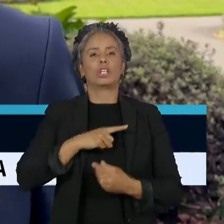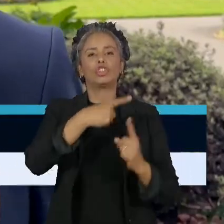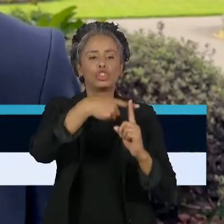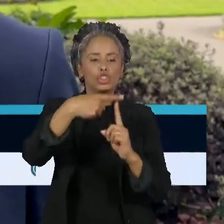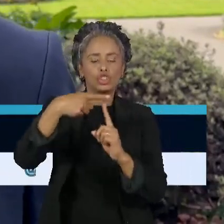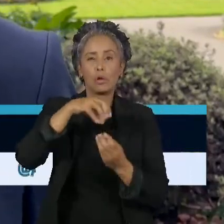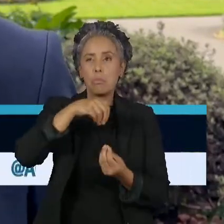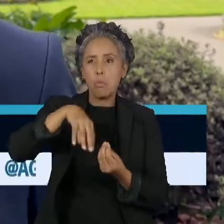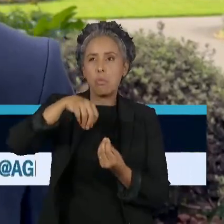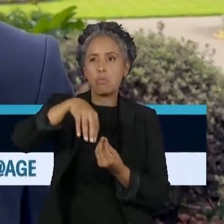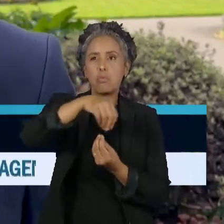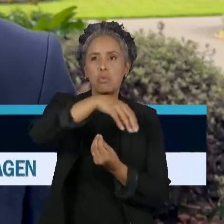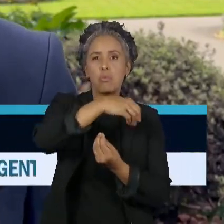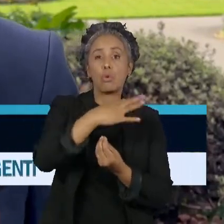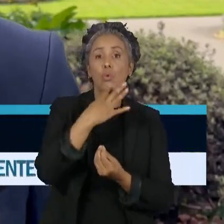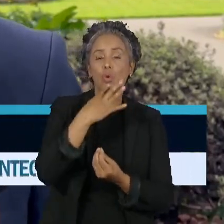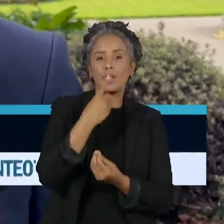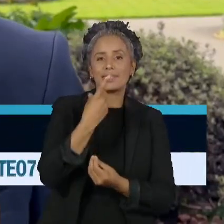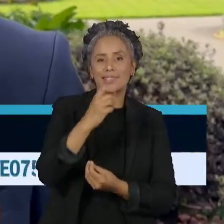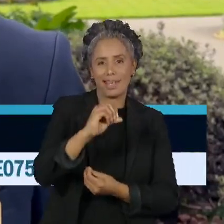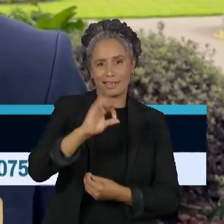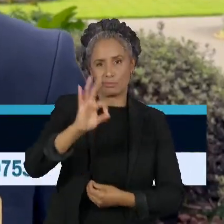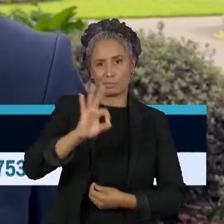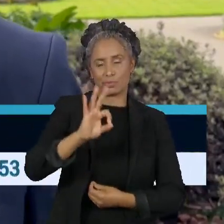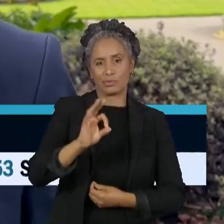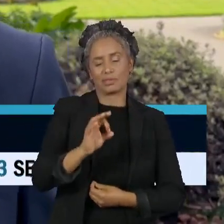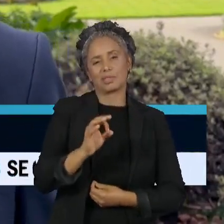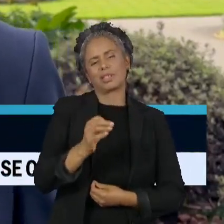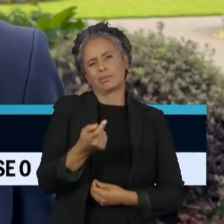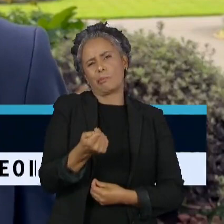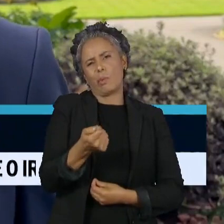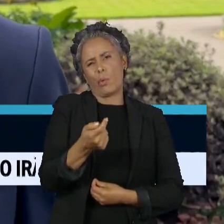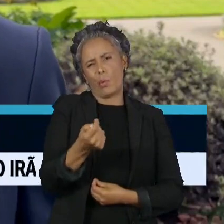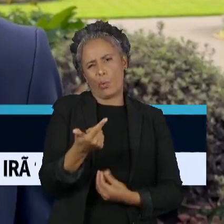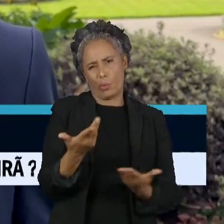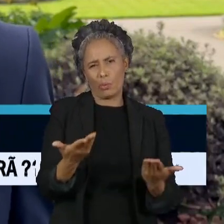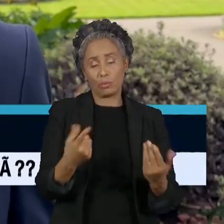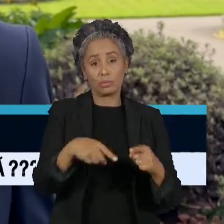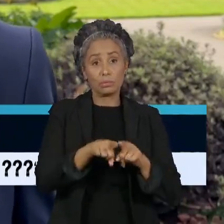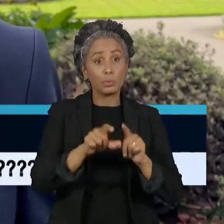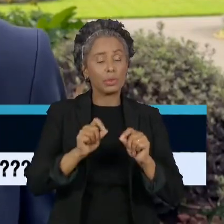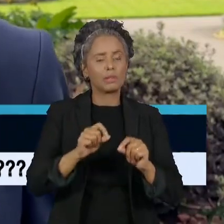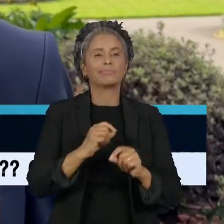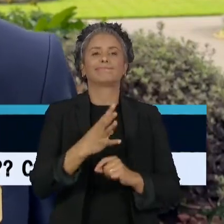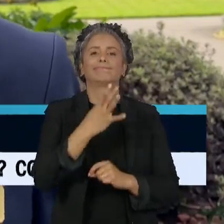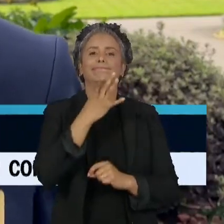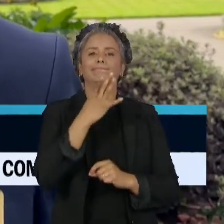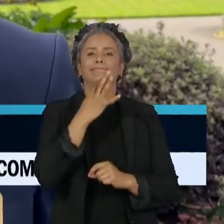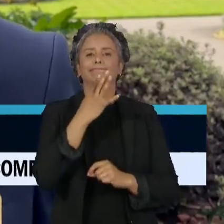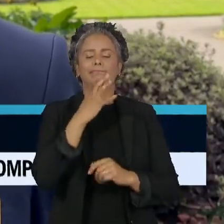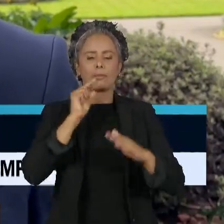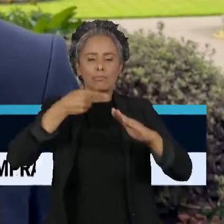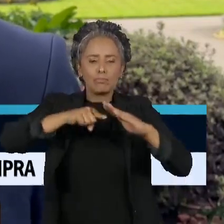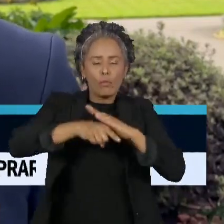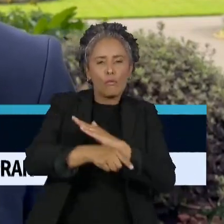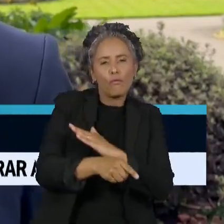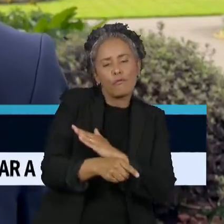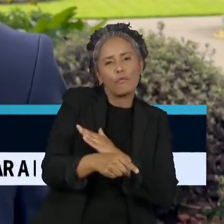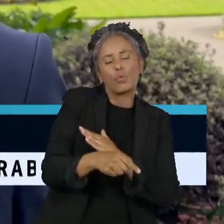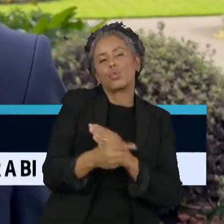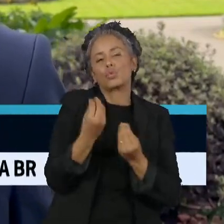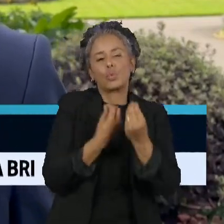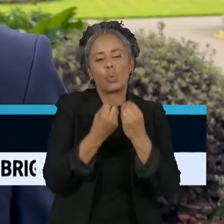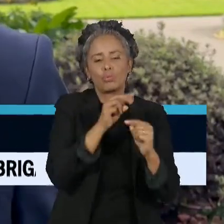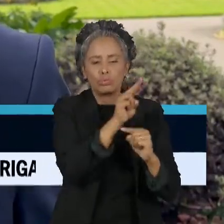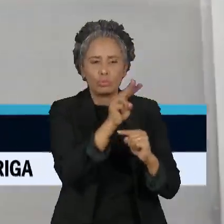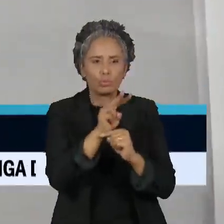só conhece menos de 10% dessas espécies. Então, realmente, uma grande fonte de conhecimento para a conservação e para a pesquisa